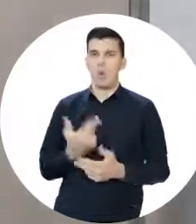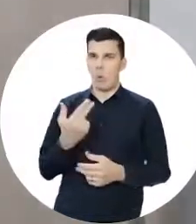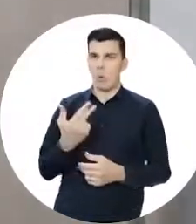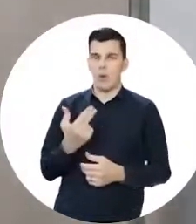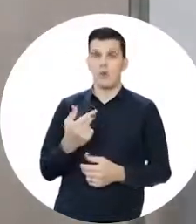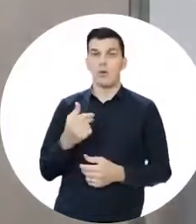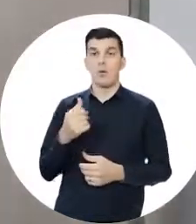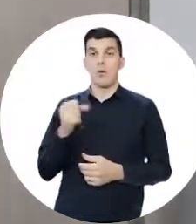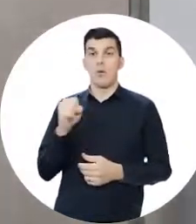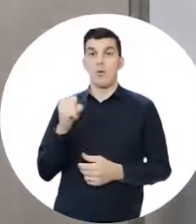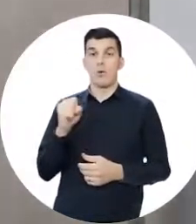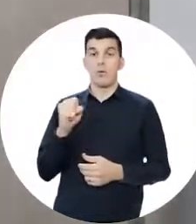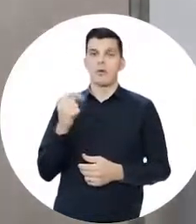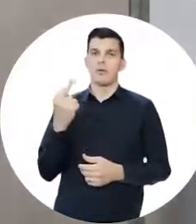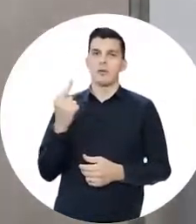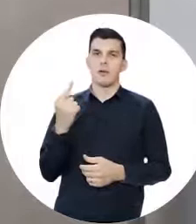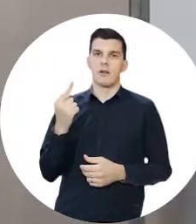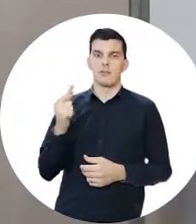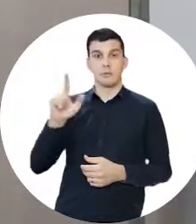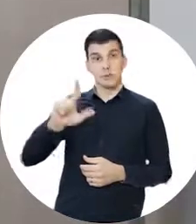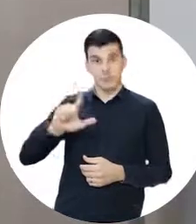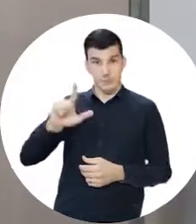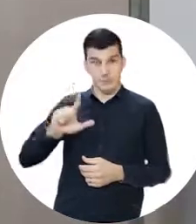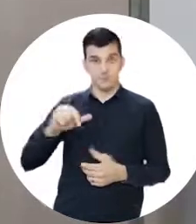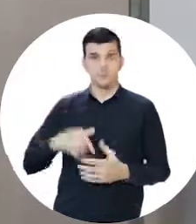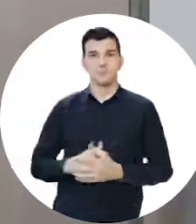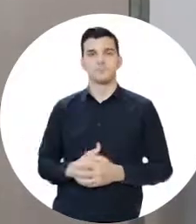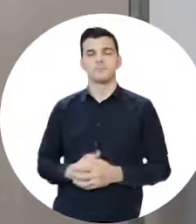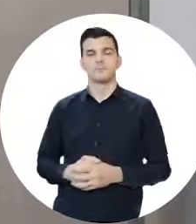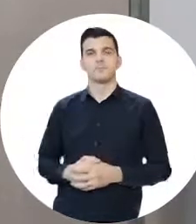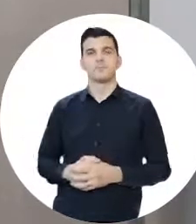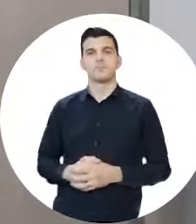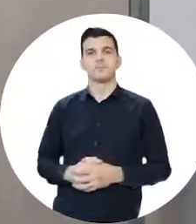8 gramas por litro.